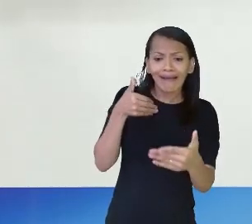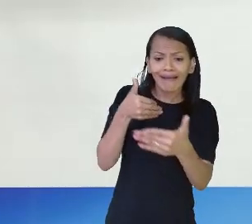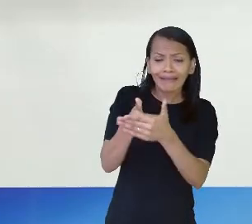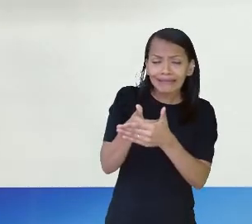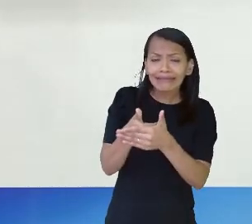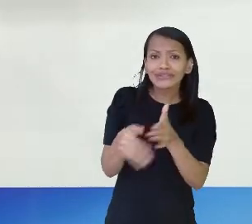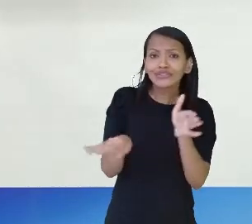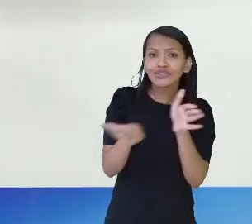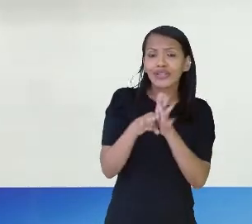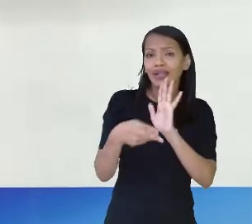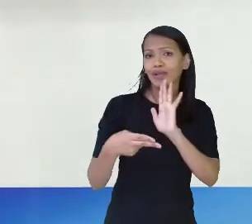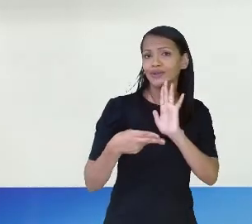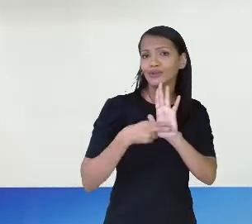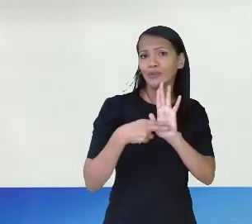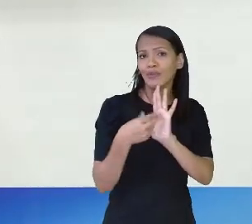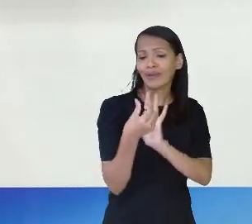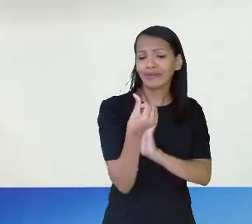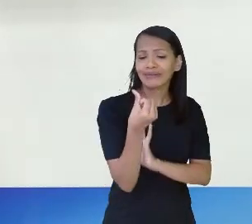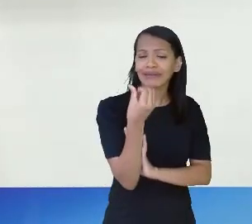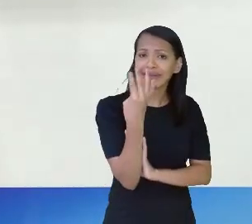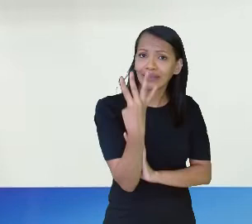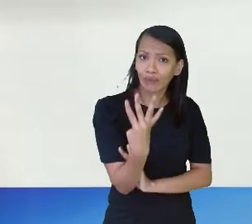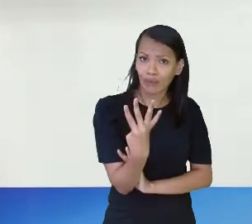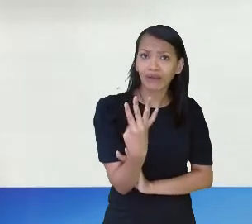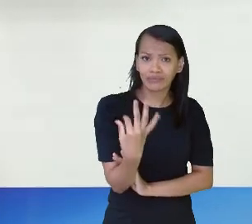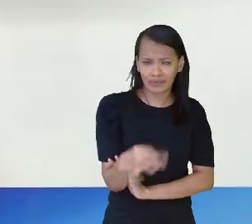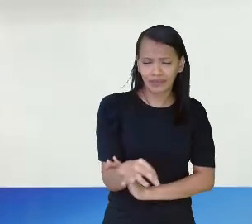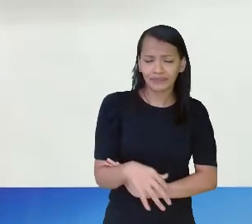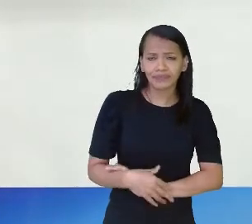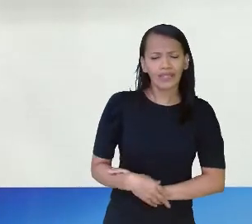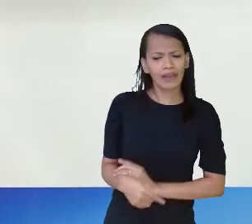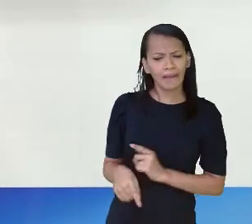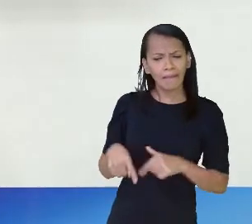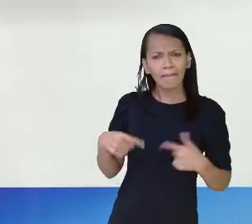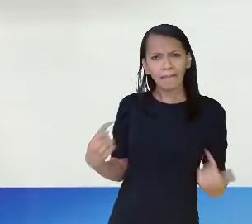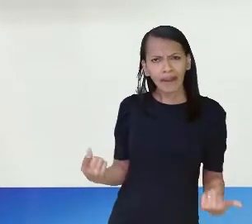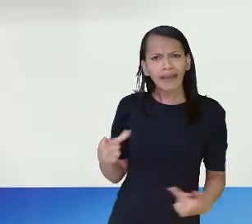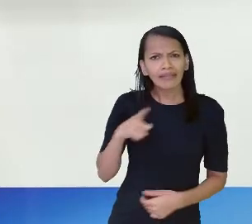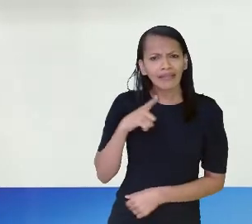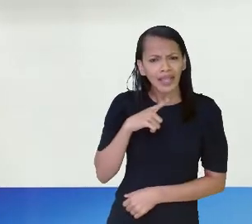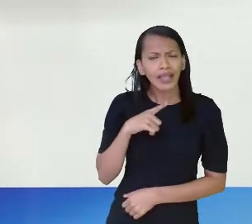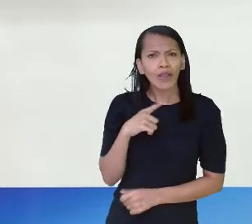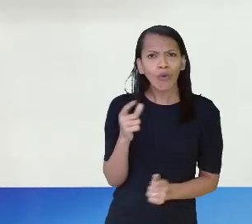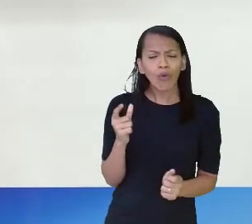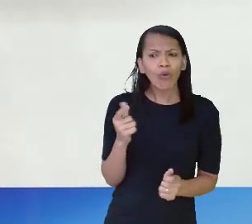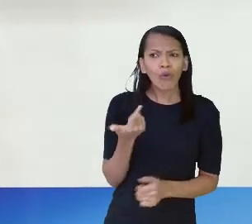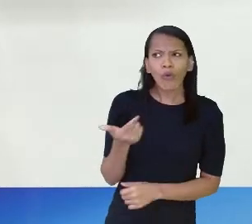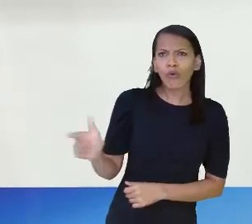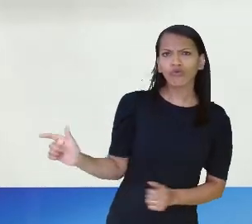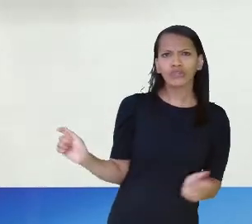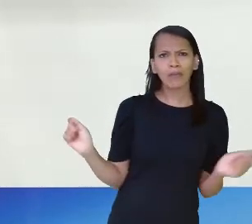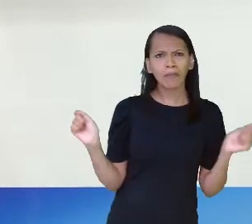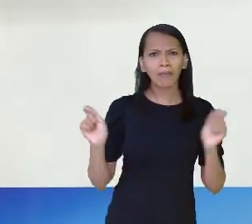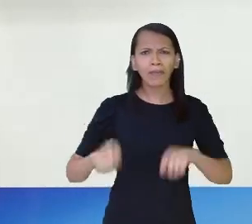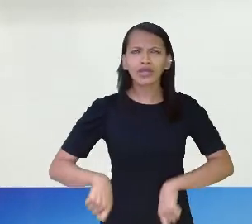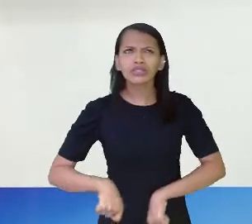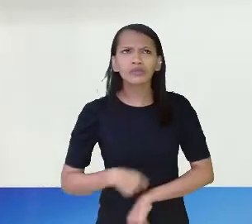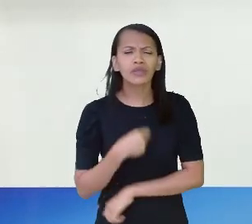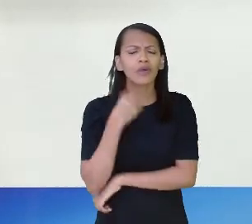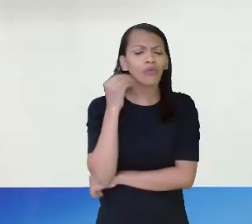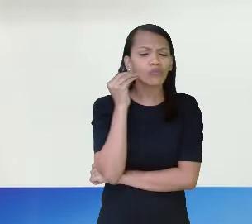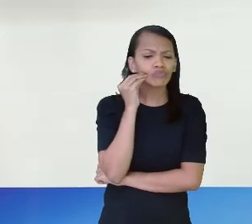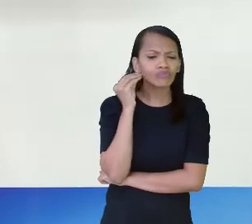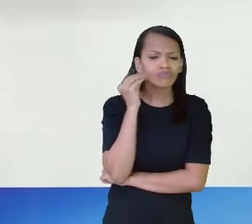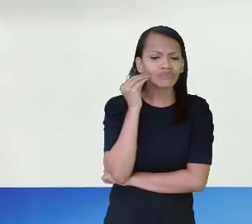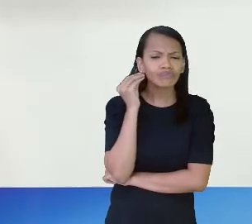número 64 de casas. Certo, professora. Mas existe outra possibilidade de eu